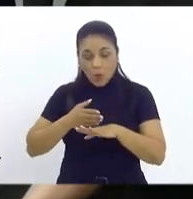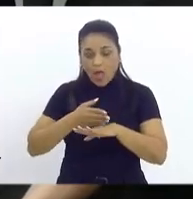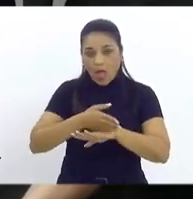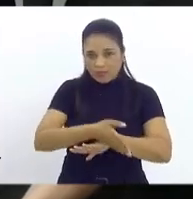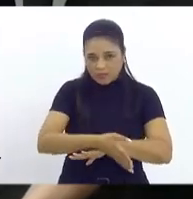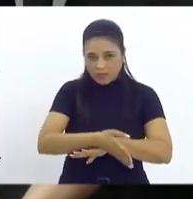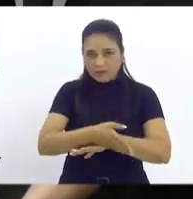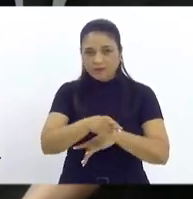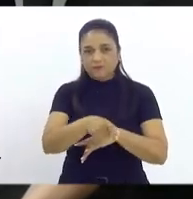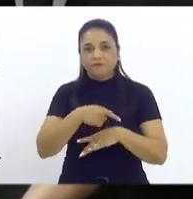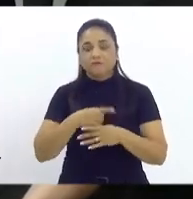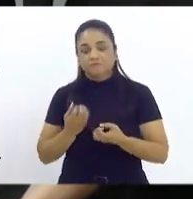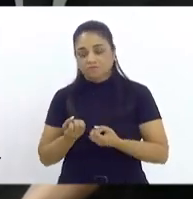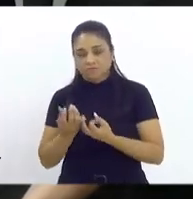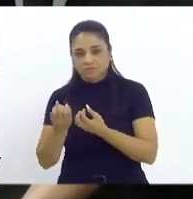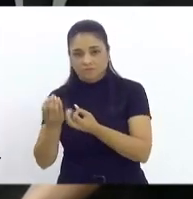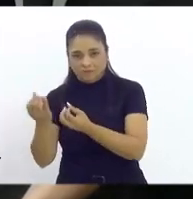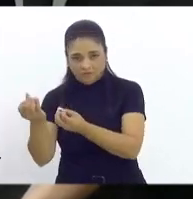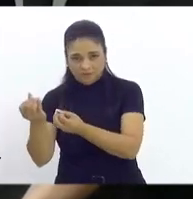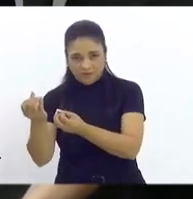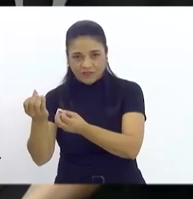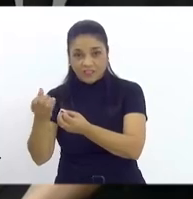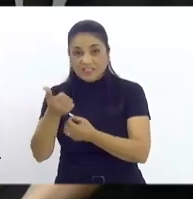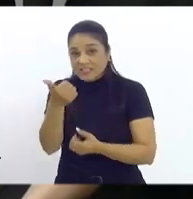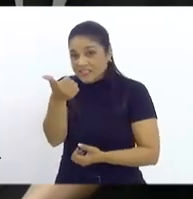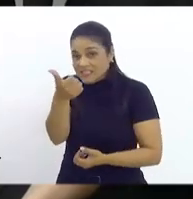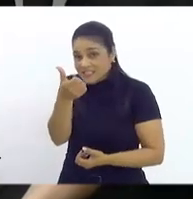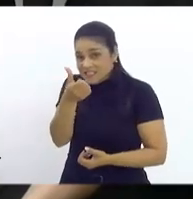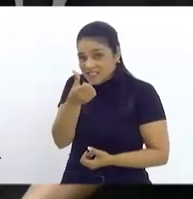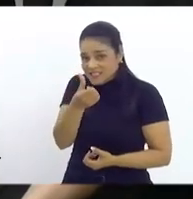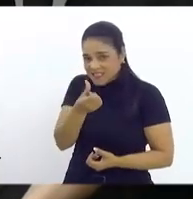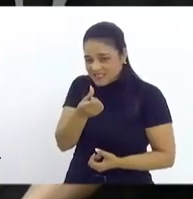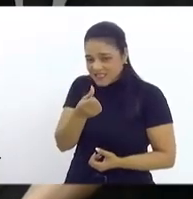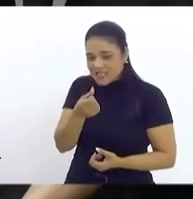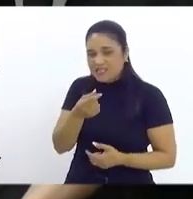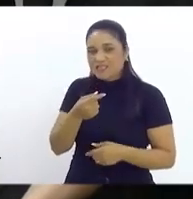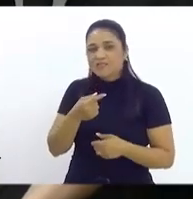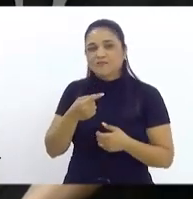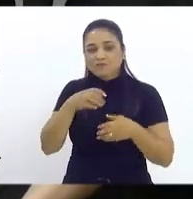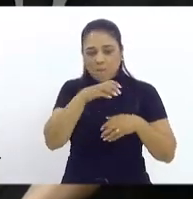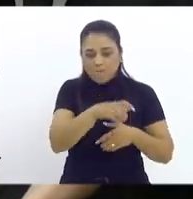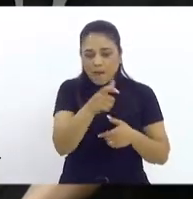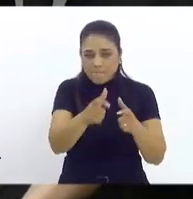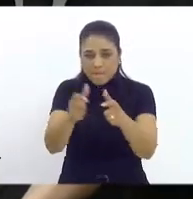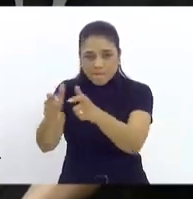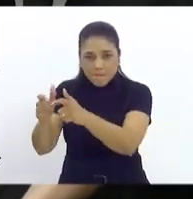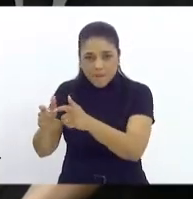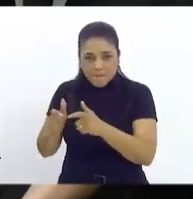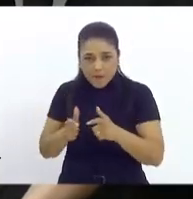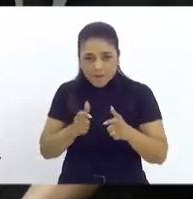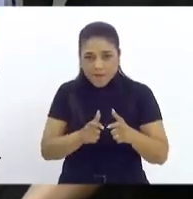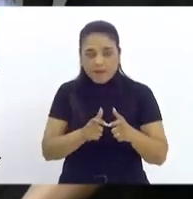na distribuidora através dessas 16 pontos de entrega.